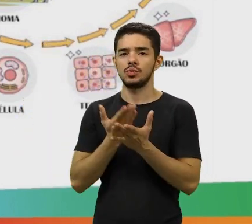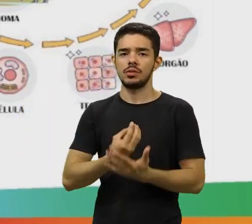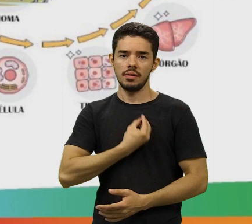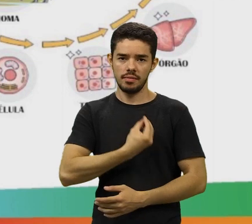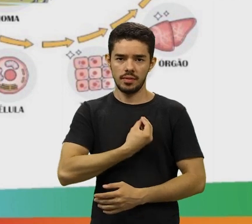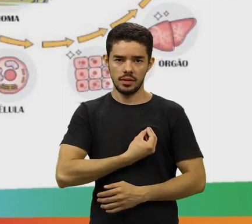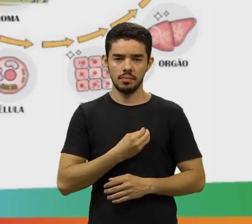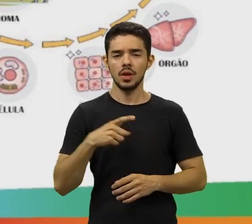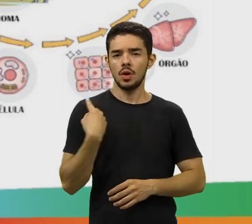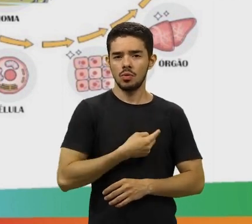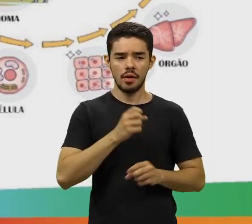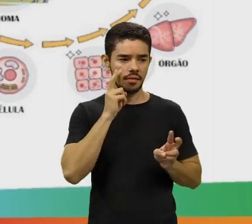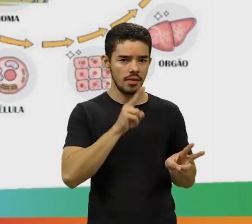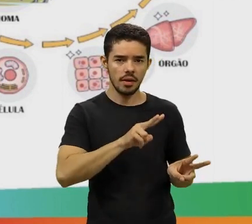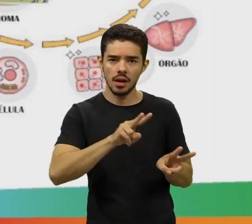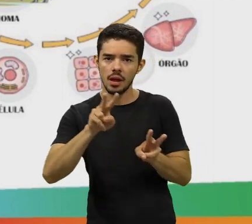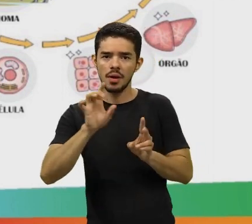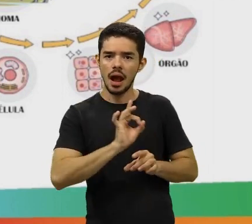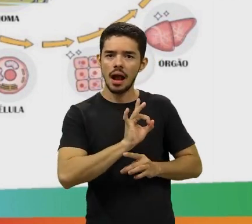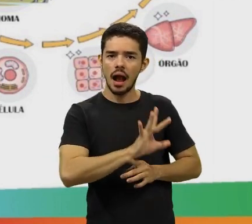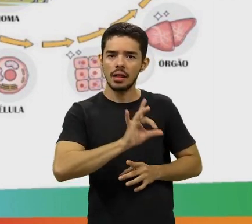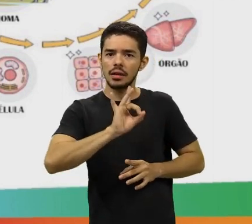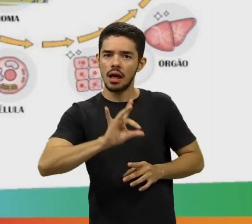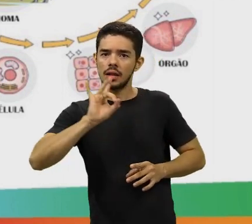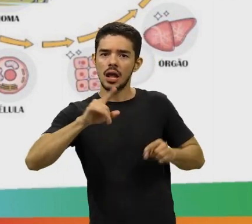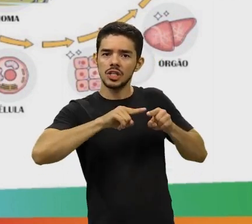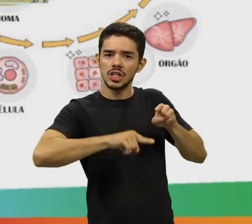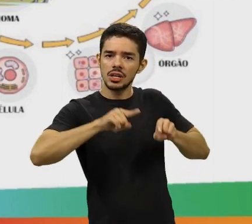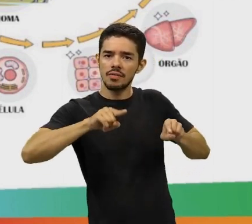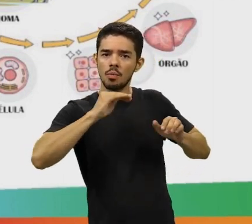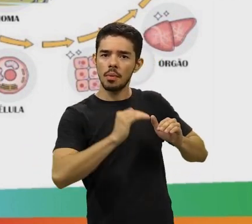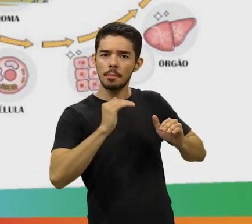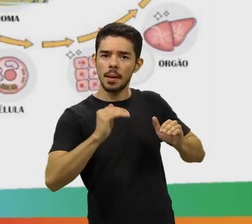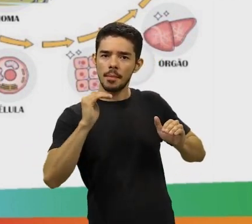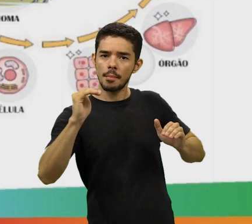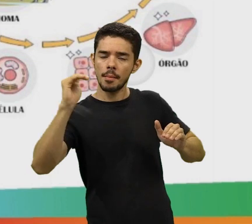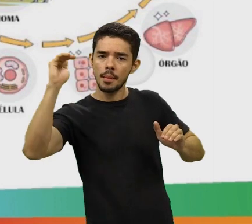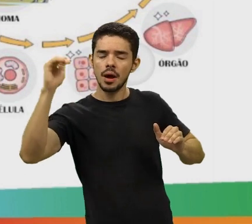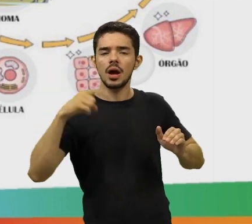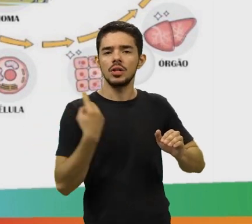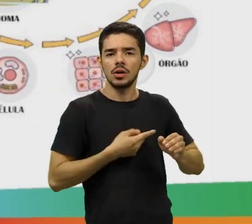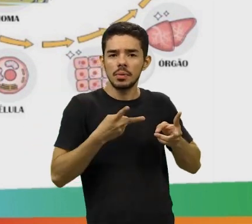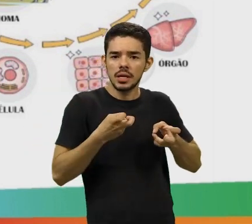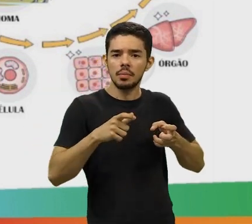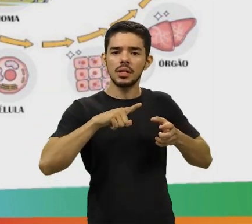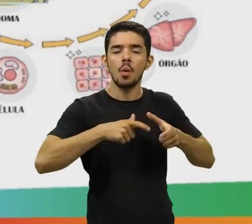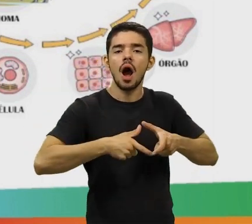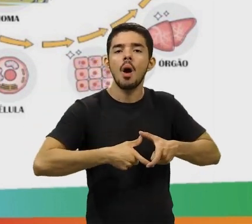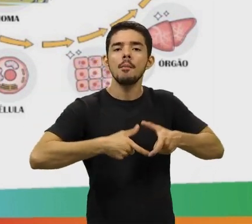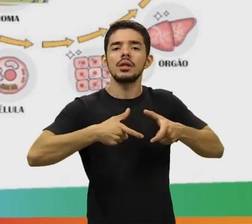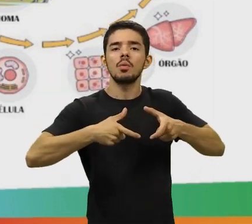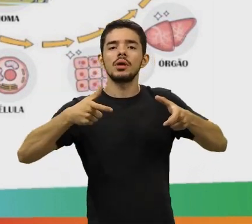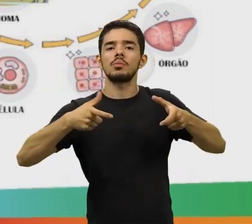vida. À medida que analisamos os níveis hierárquicos, nós podemos observar um aumento